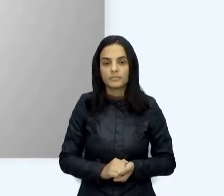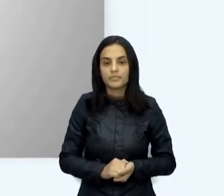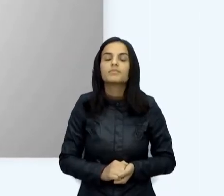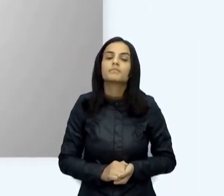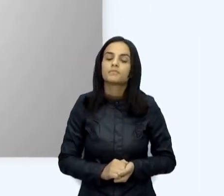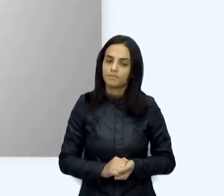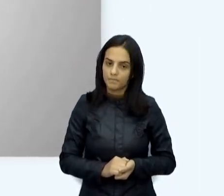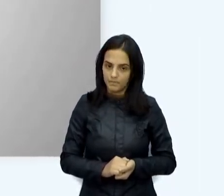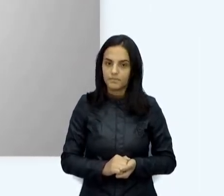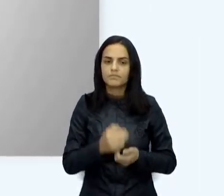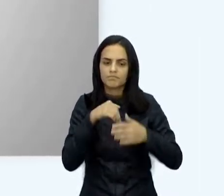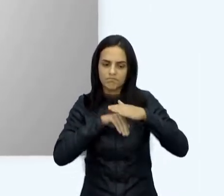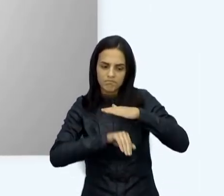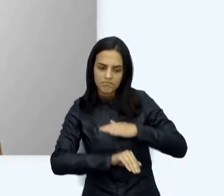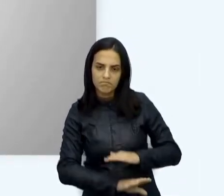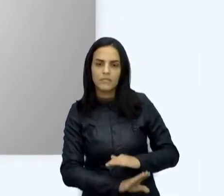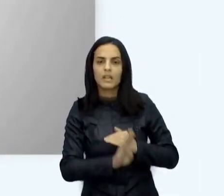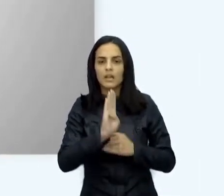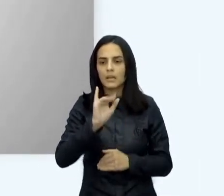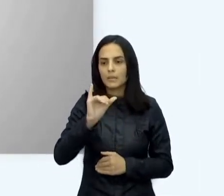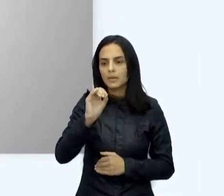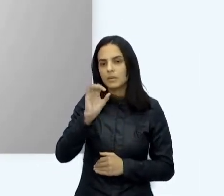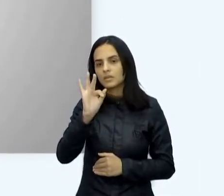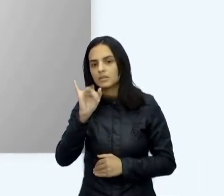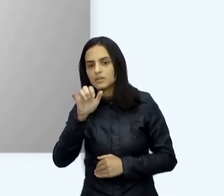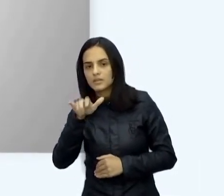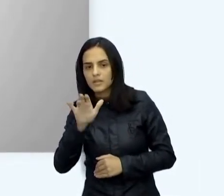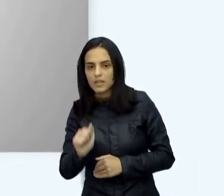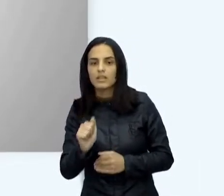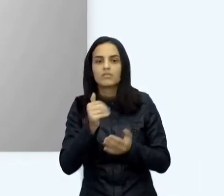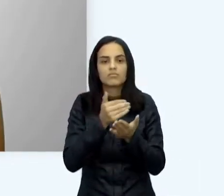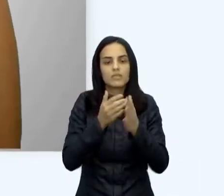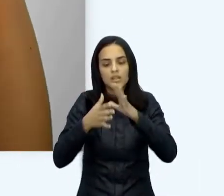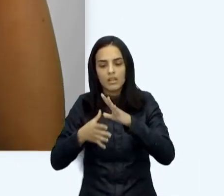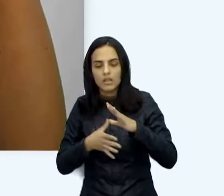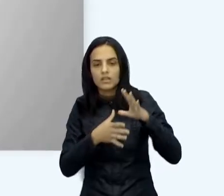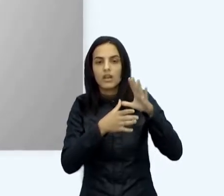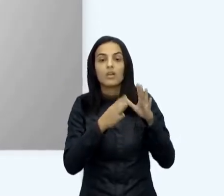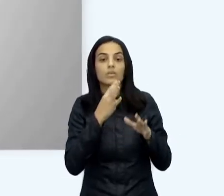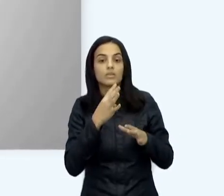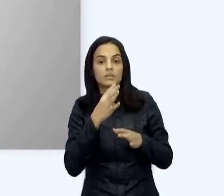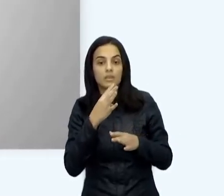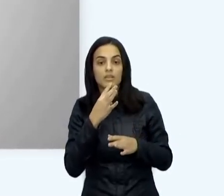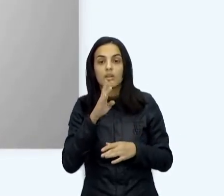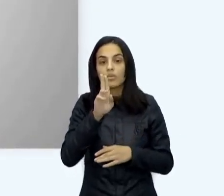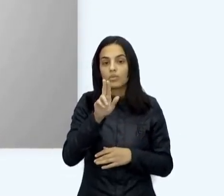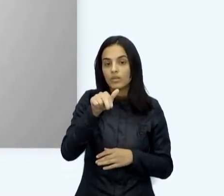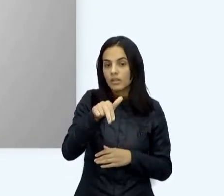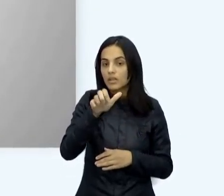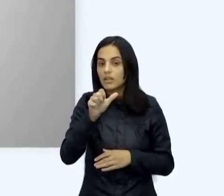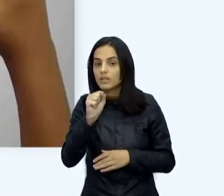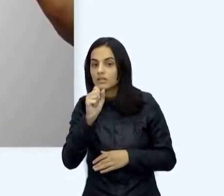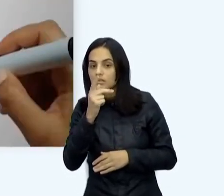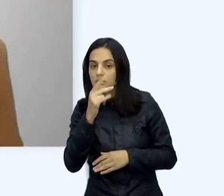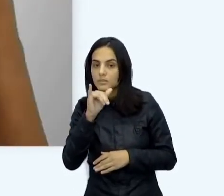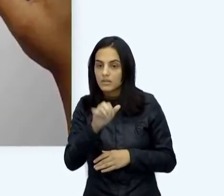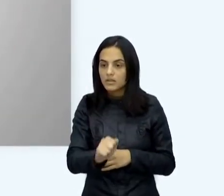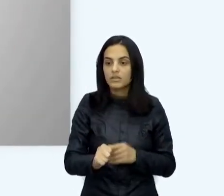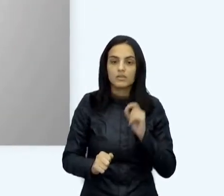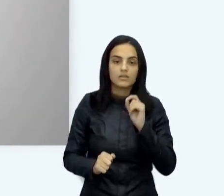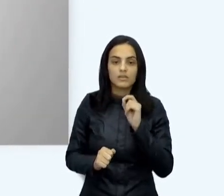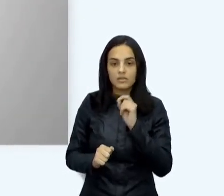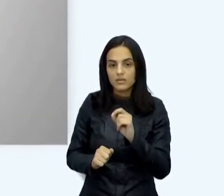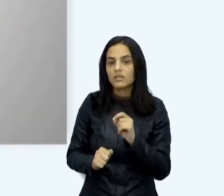Assim, as reservas da biosfera são territórios reconhecidos pela Unesco com um título que atesta seu grande